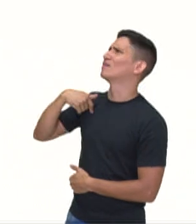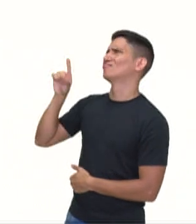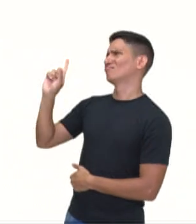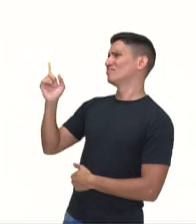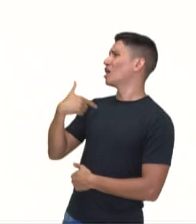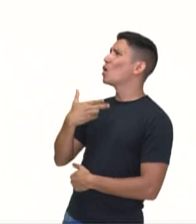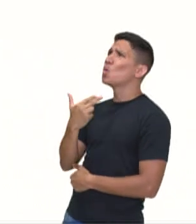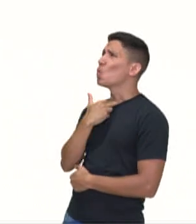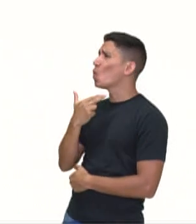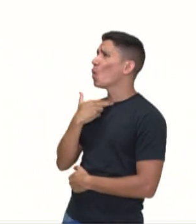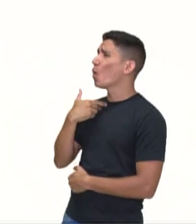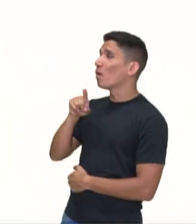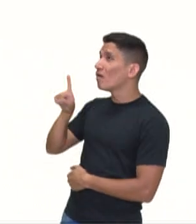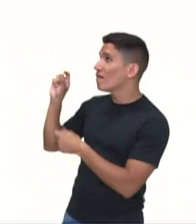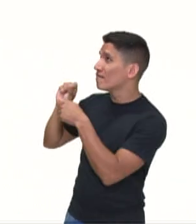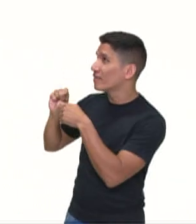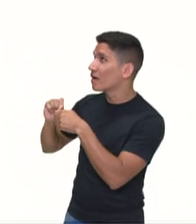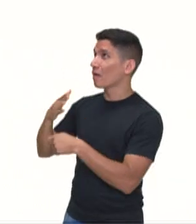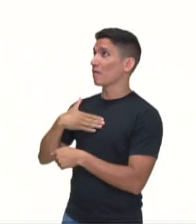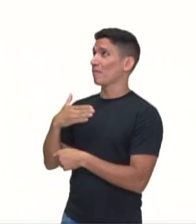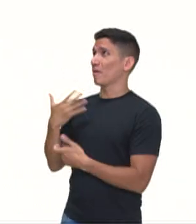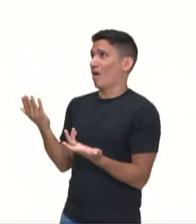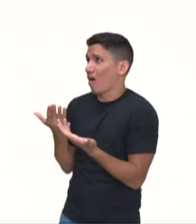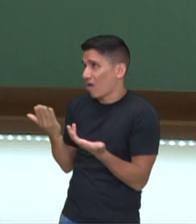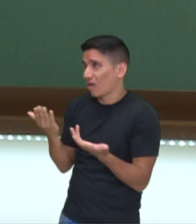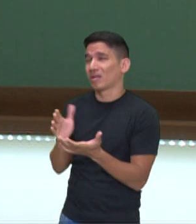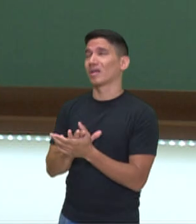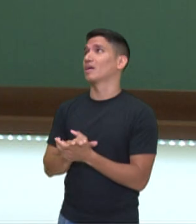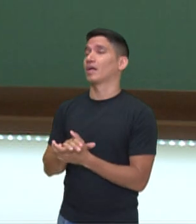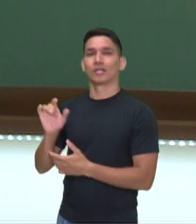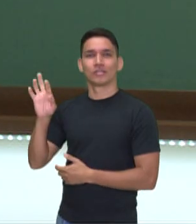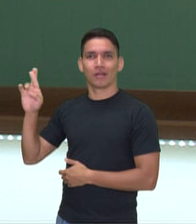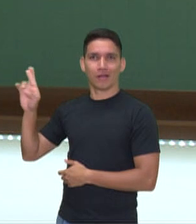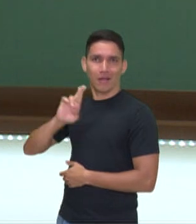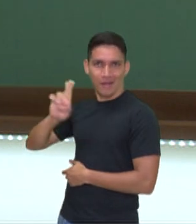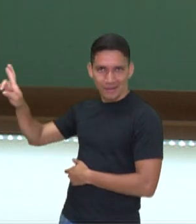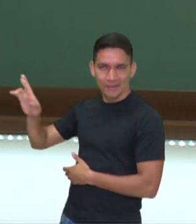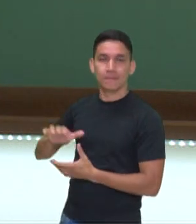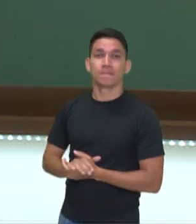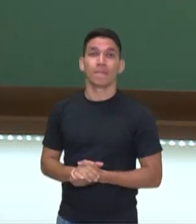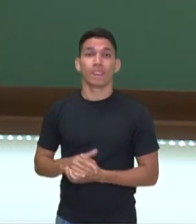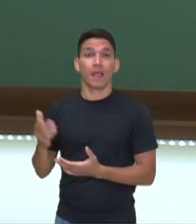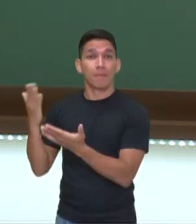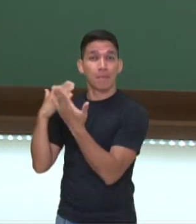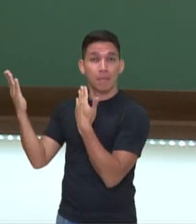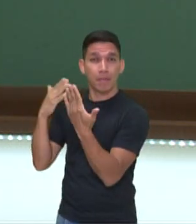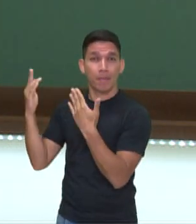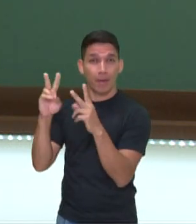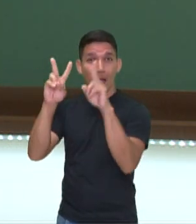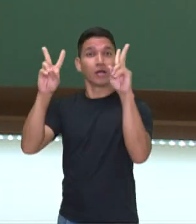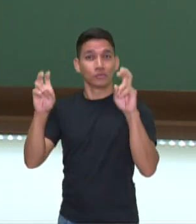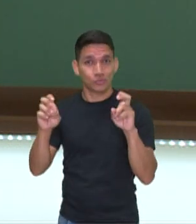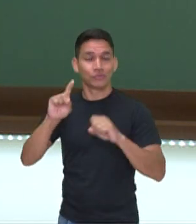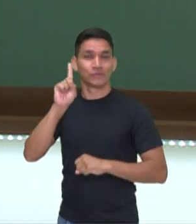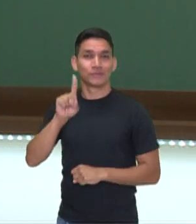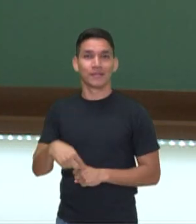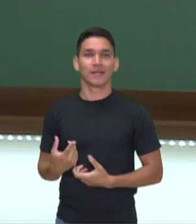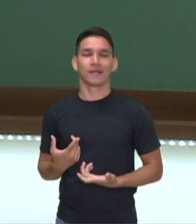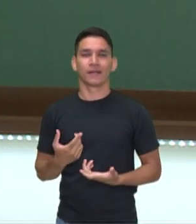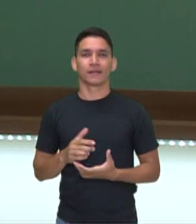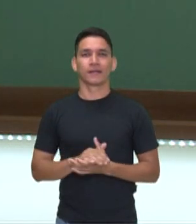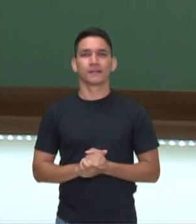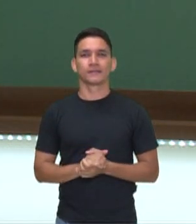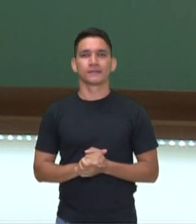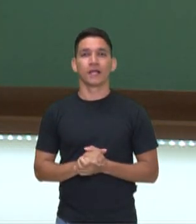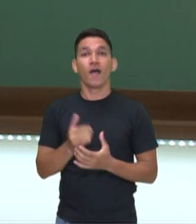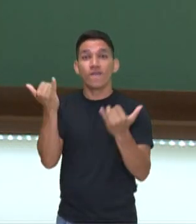math. That class teaches us about numbers, not letters. Então eles estão discutindo sobre